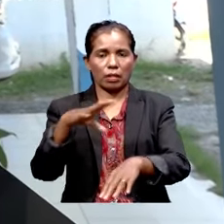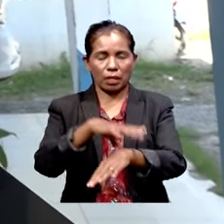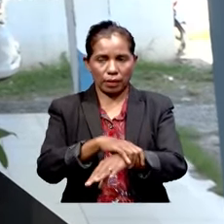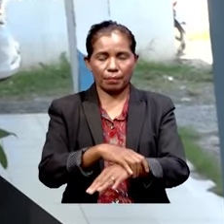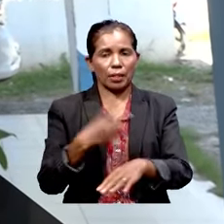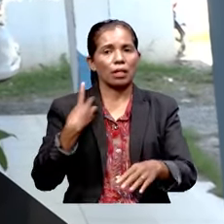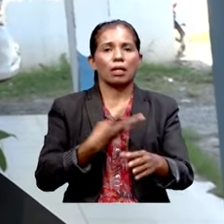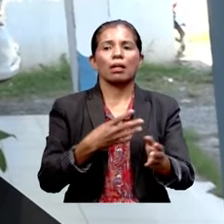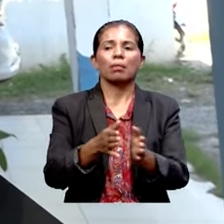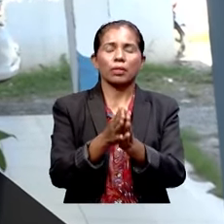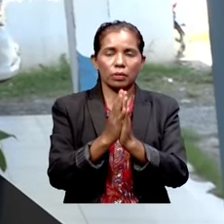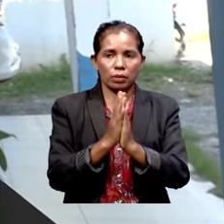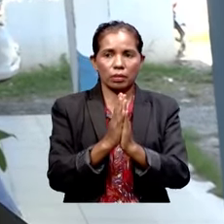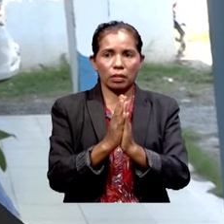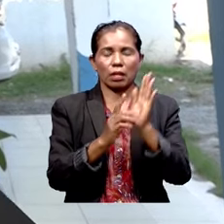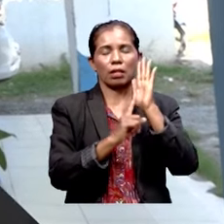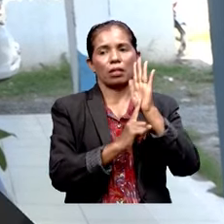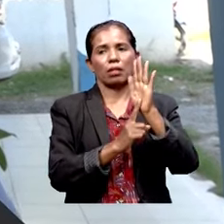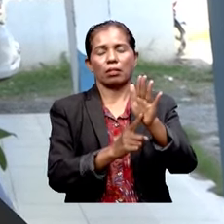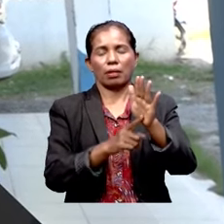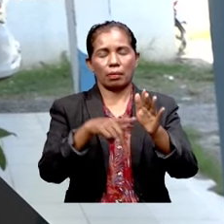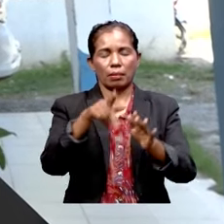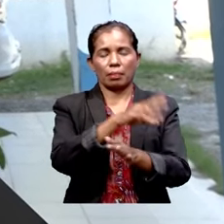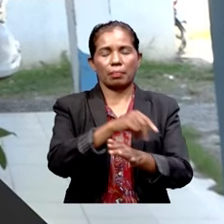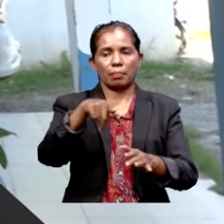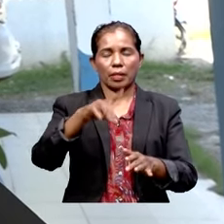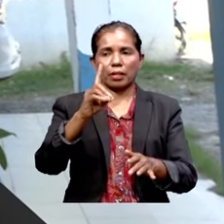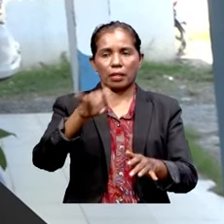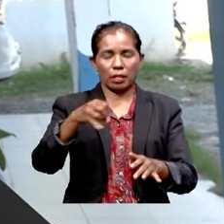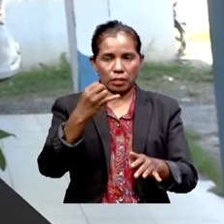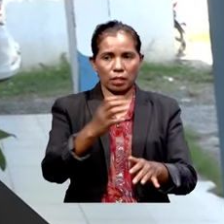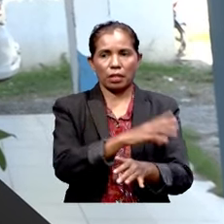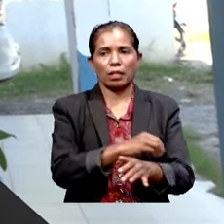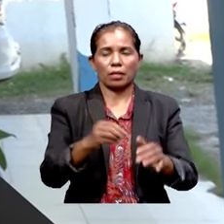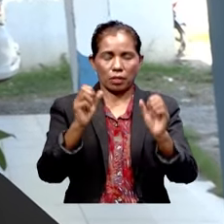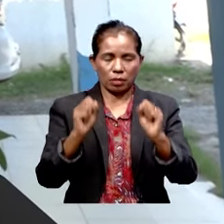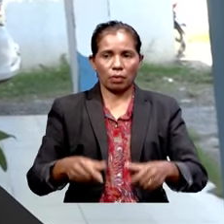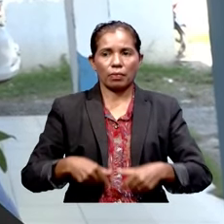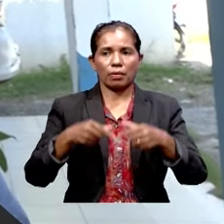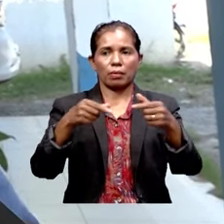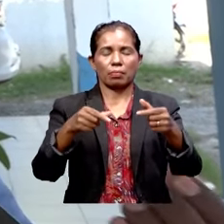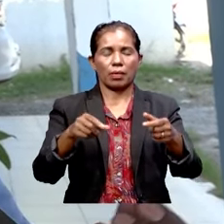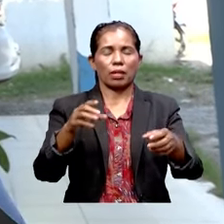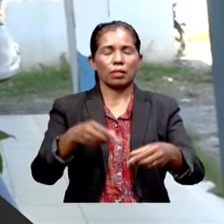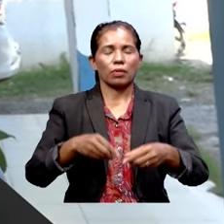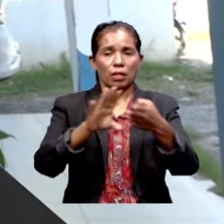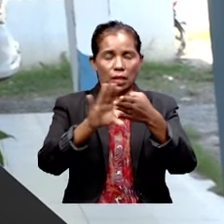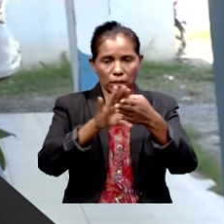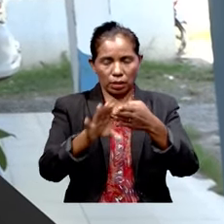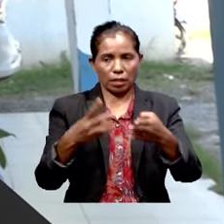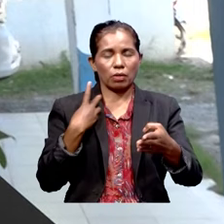se husu ba hato ba ir procurador para tu né, bele sai mandado detenção para o insa a mim